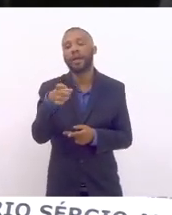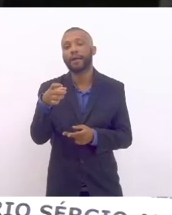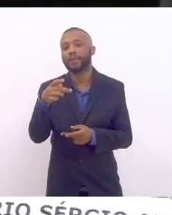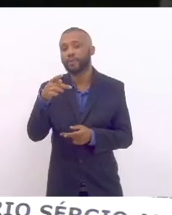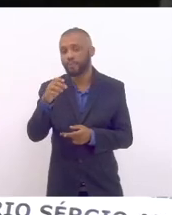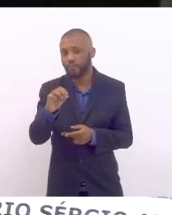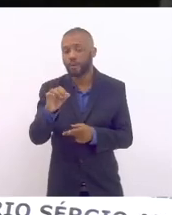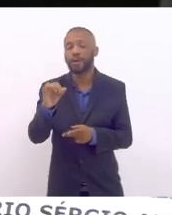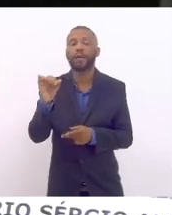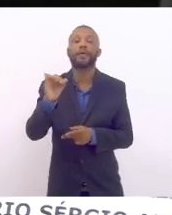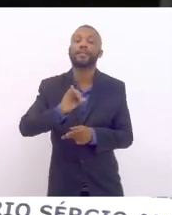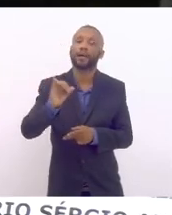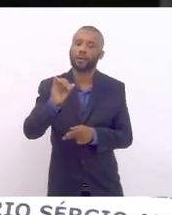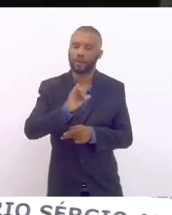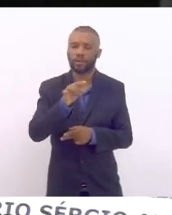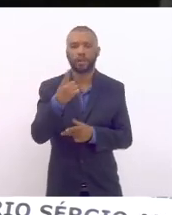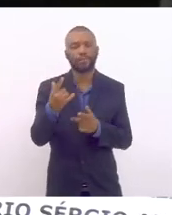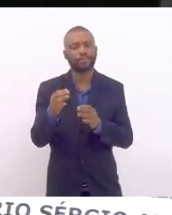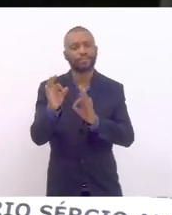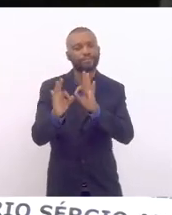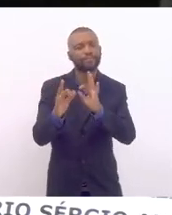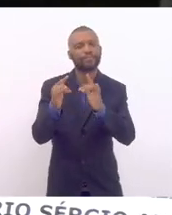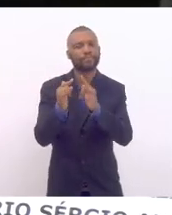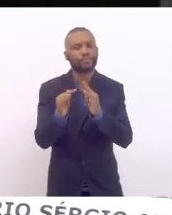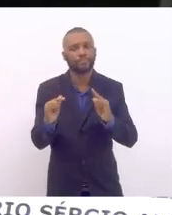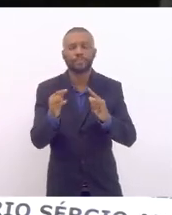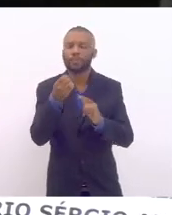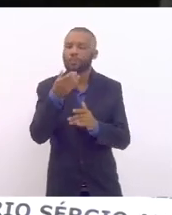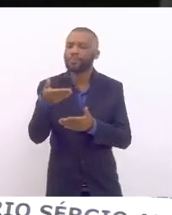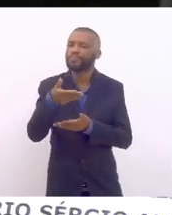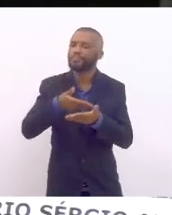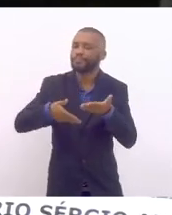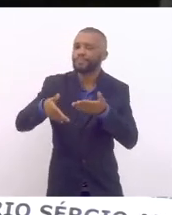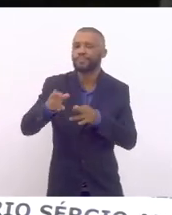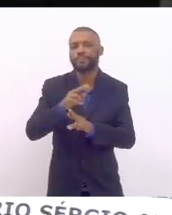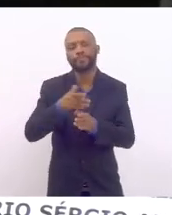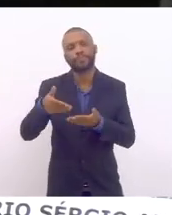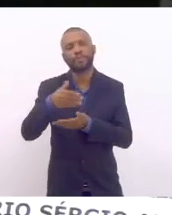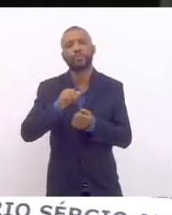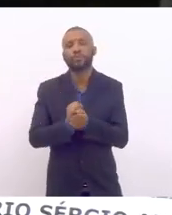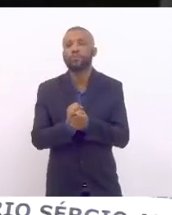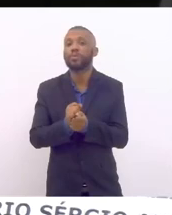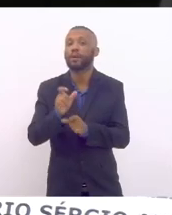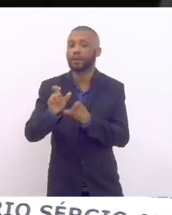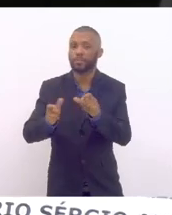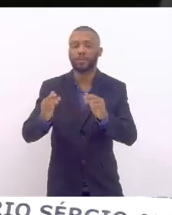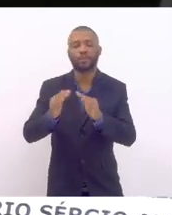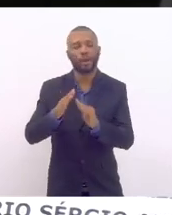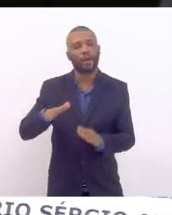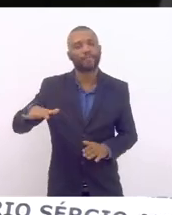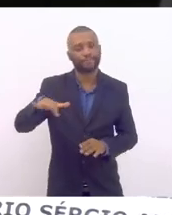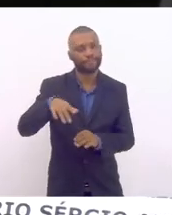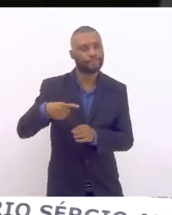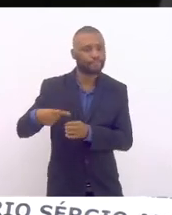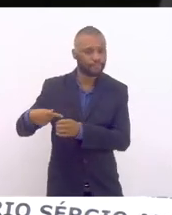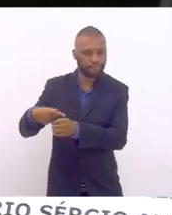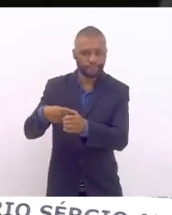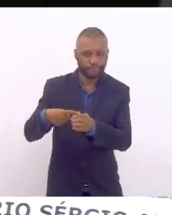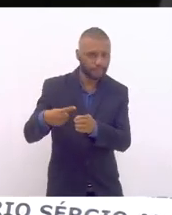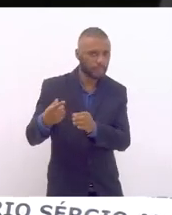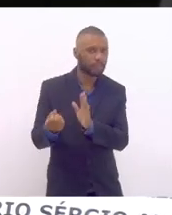colocamos um estande e foi muito bacana essa relação com os moradores aqueles que